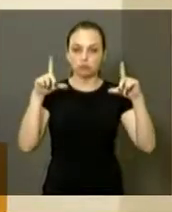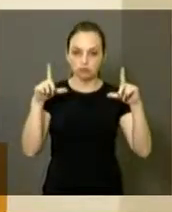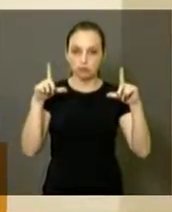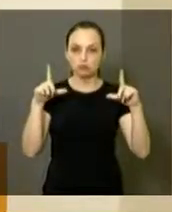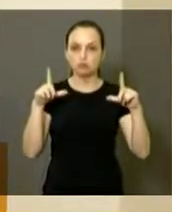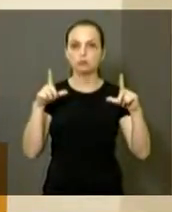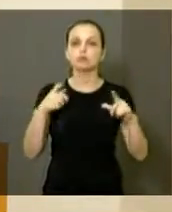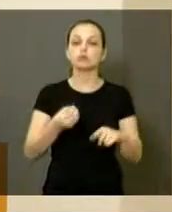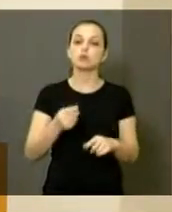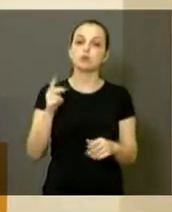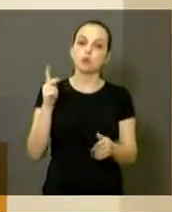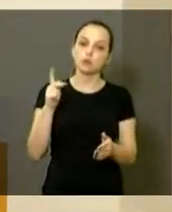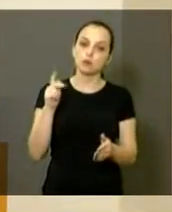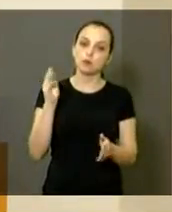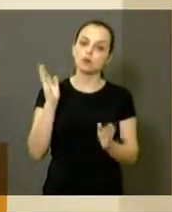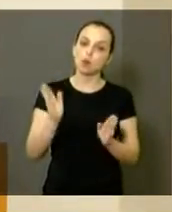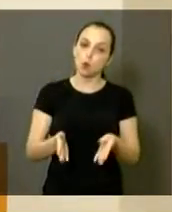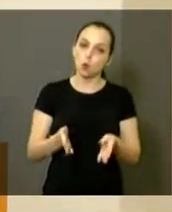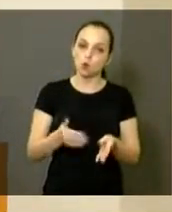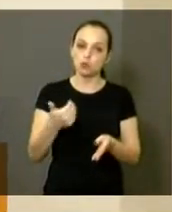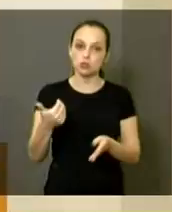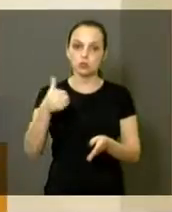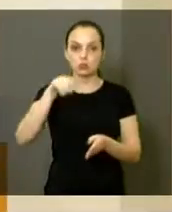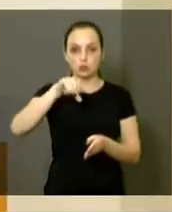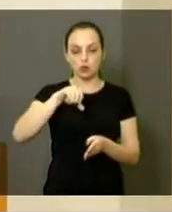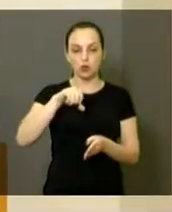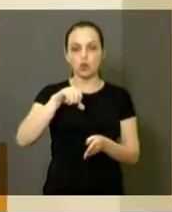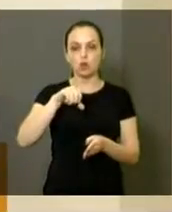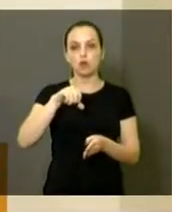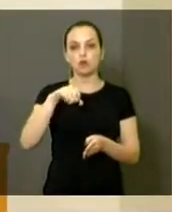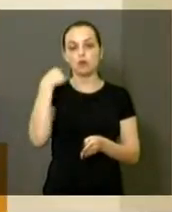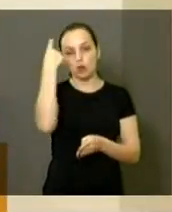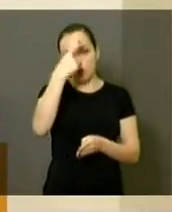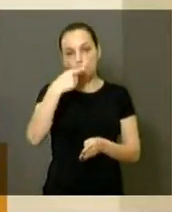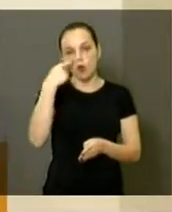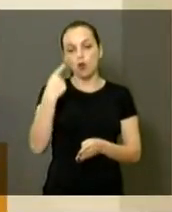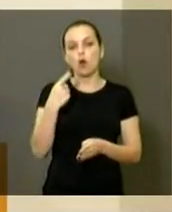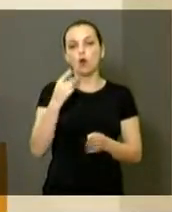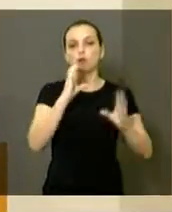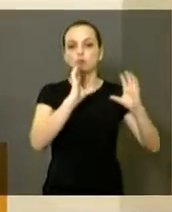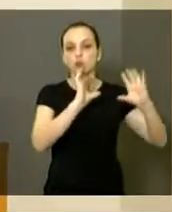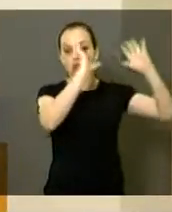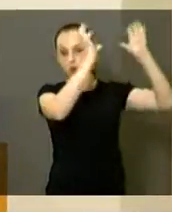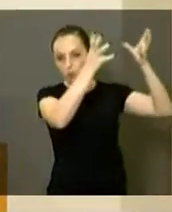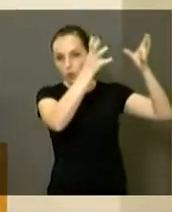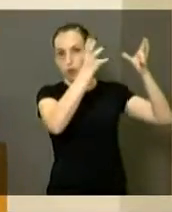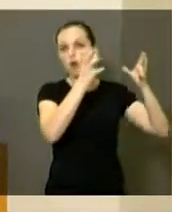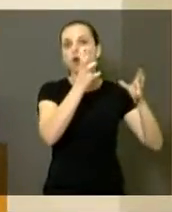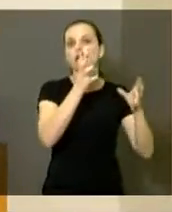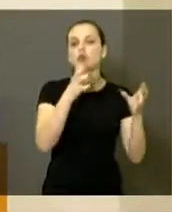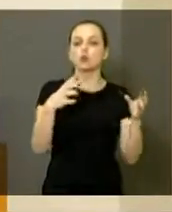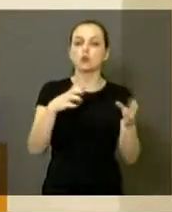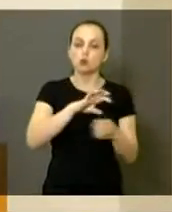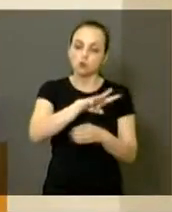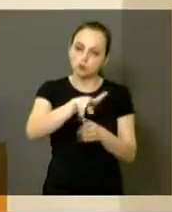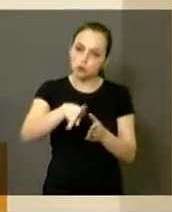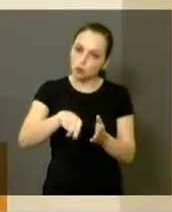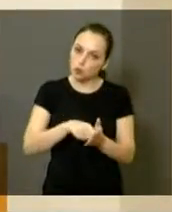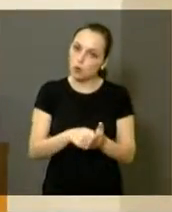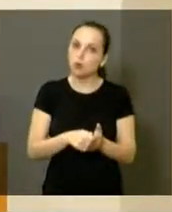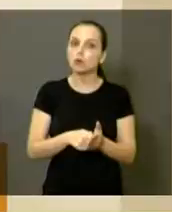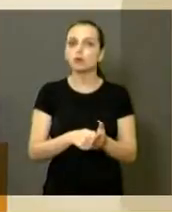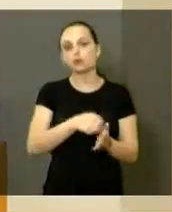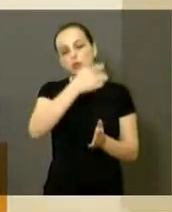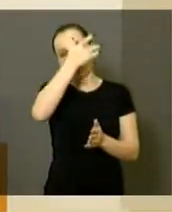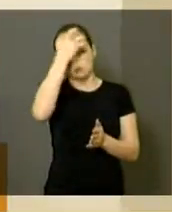no Gigantão às 19 horas, que vai ter um amistoso com o vôlei Nestlé de Osasco, com todas as suas estrelas que